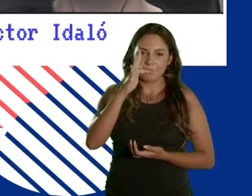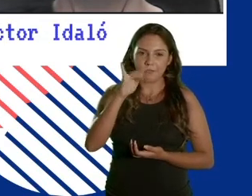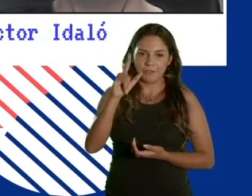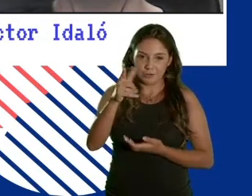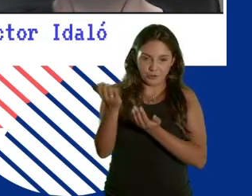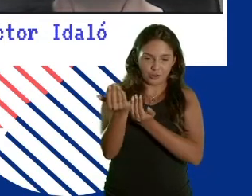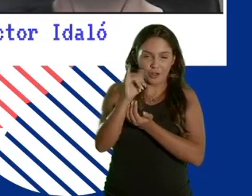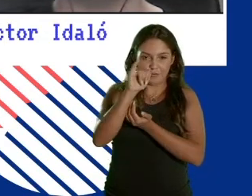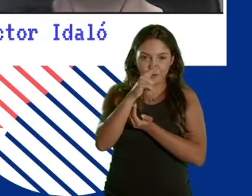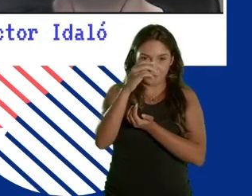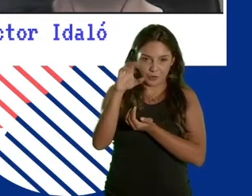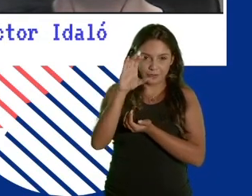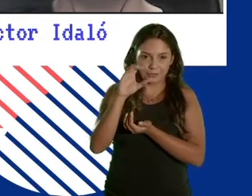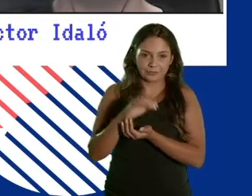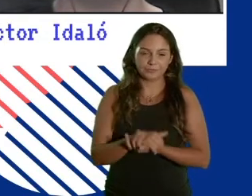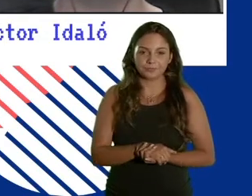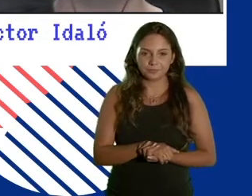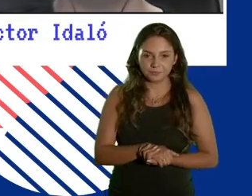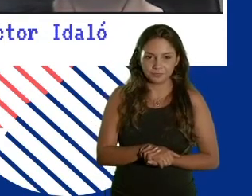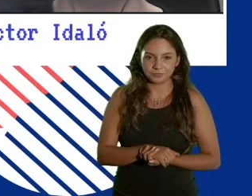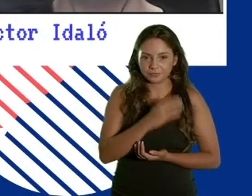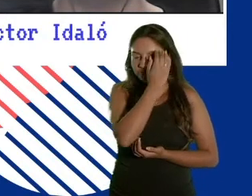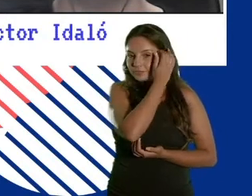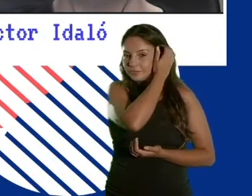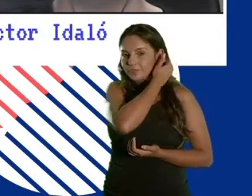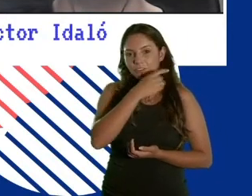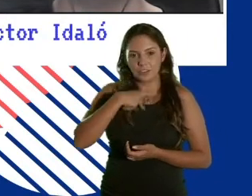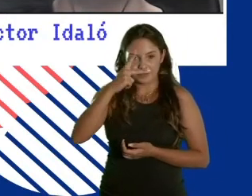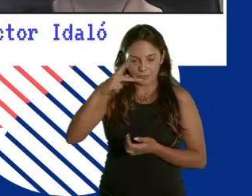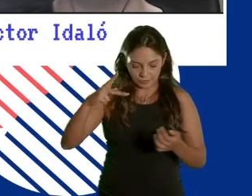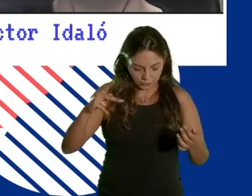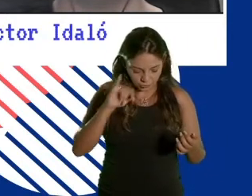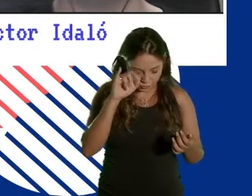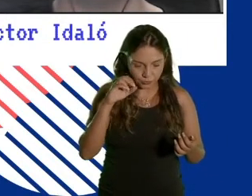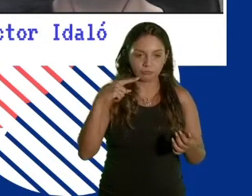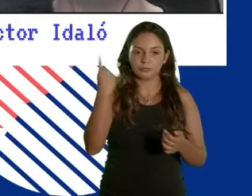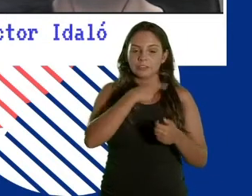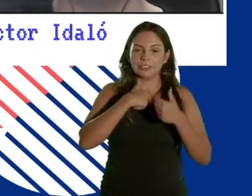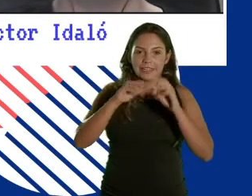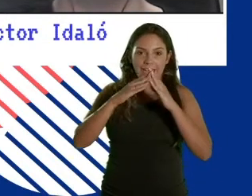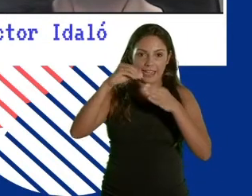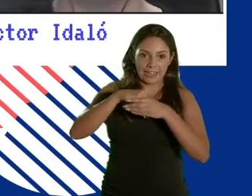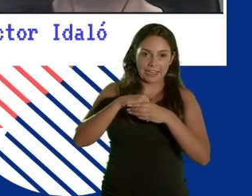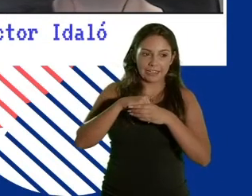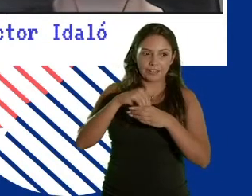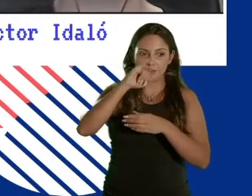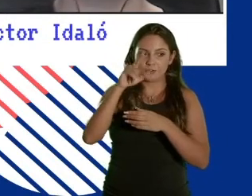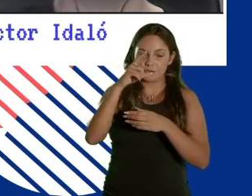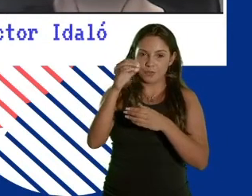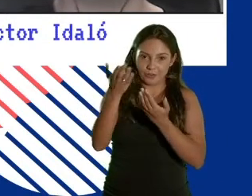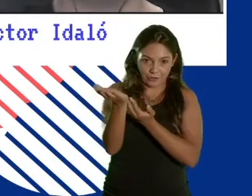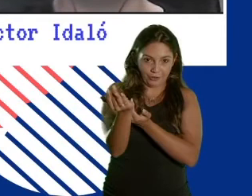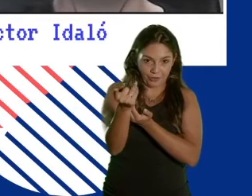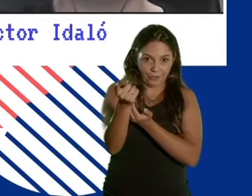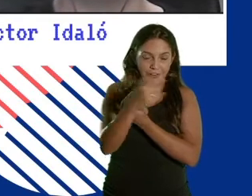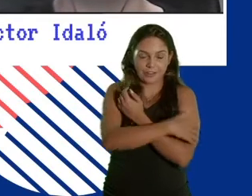é jovem. A senhora falou que é minha tia e eu sou professor do João. Nós estamos aqui em casa. O João é jovem, mas o